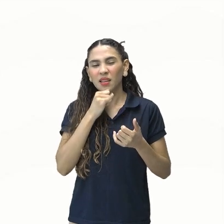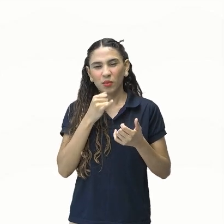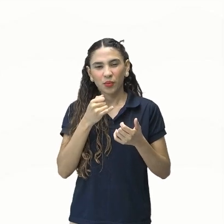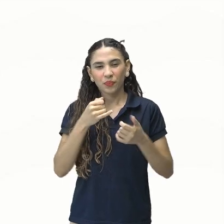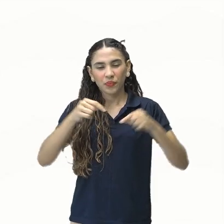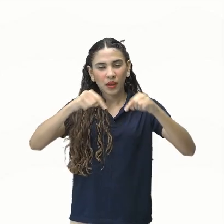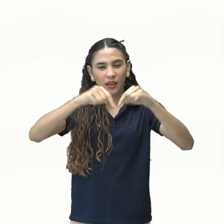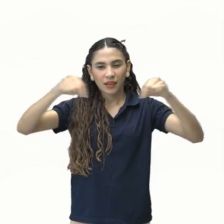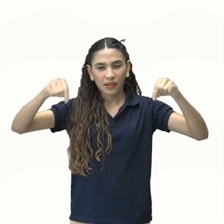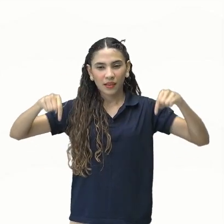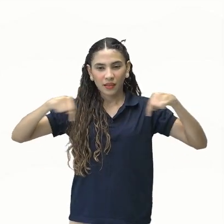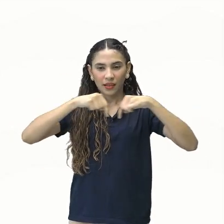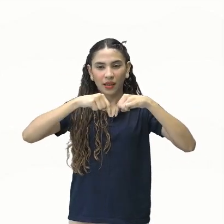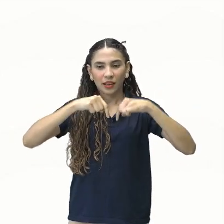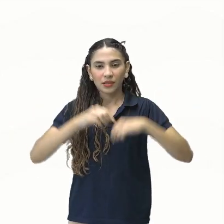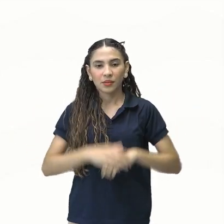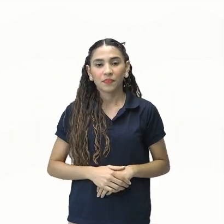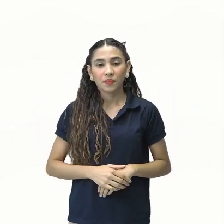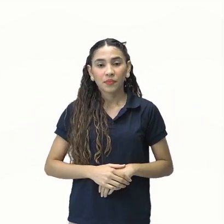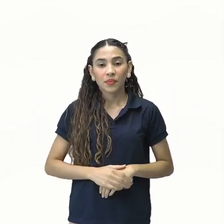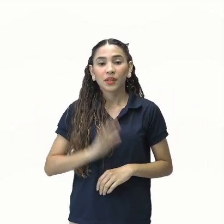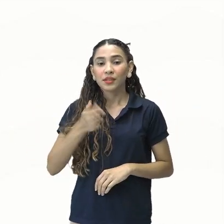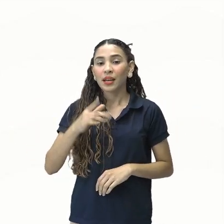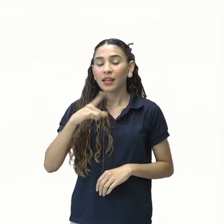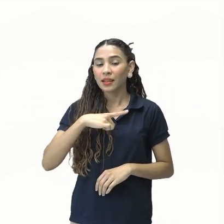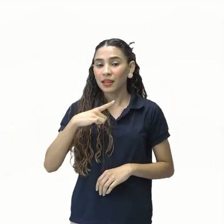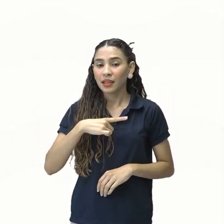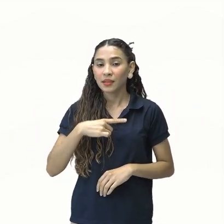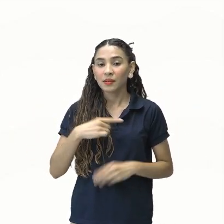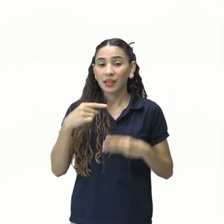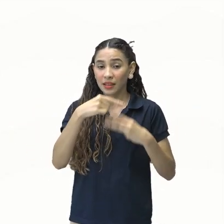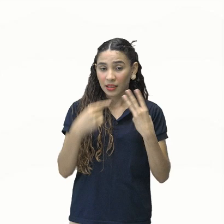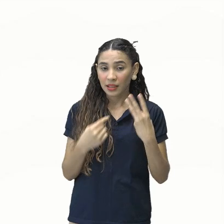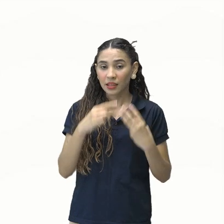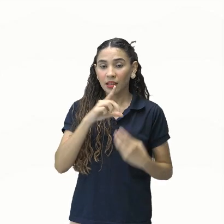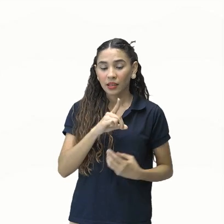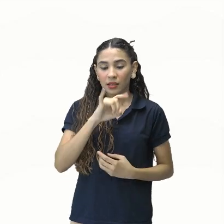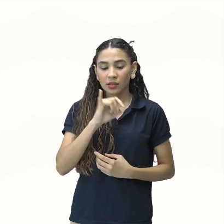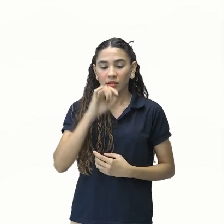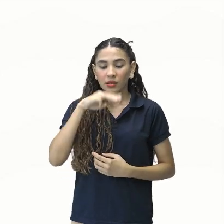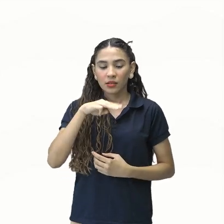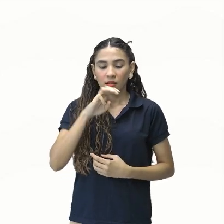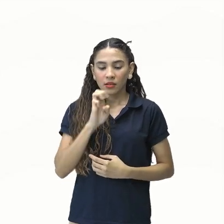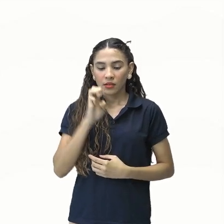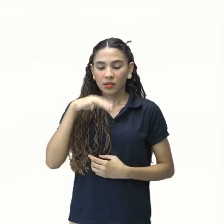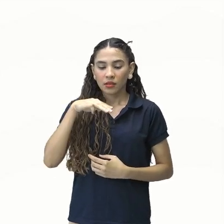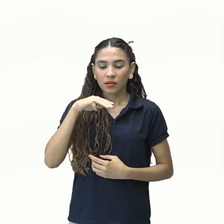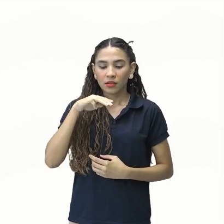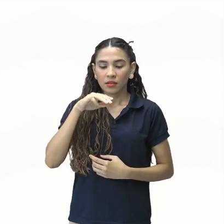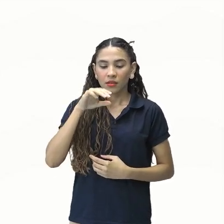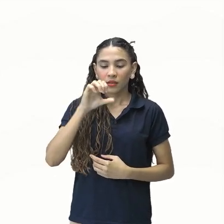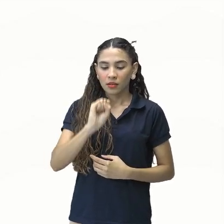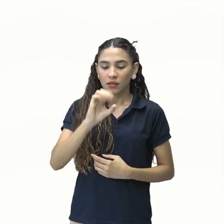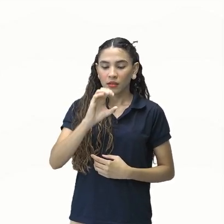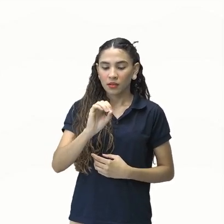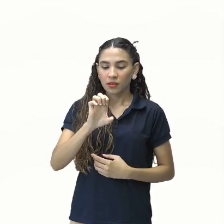sapato. Tá? E aí eu já tenho as nossas 3 dimensões, ou seja,